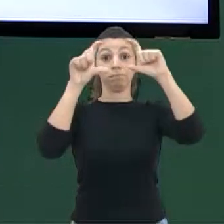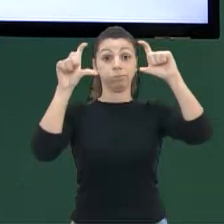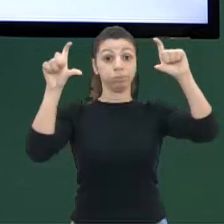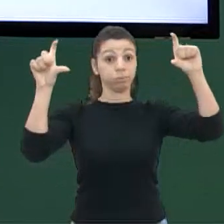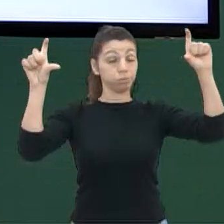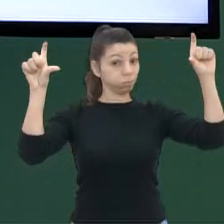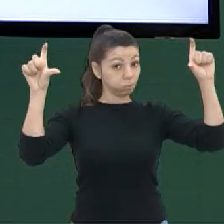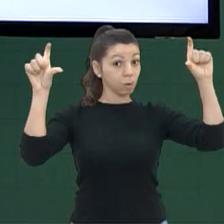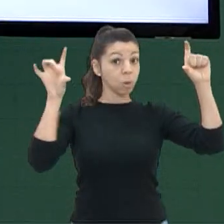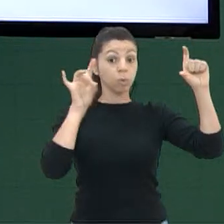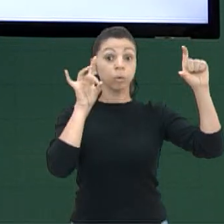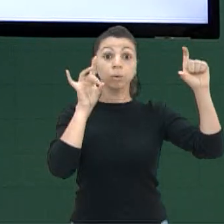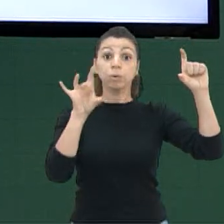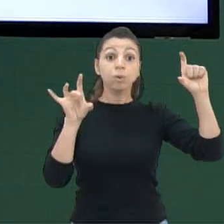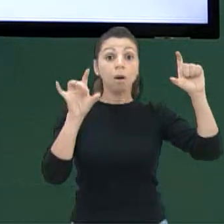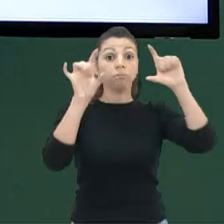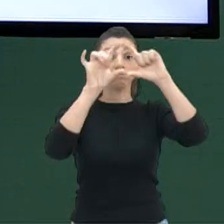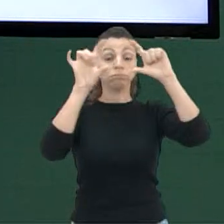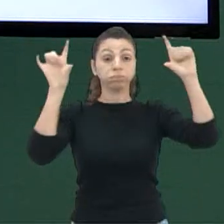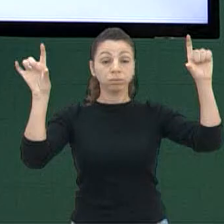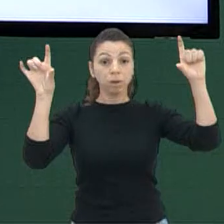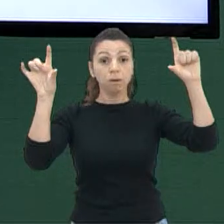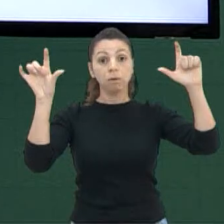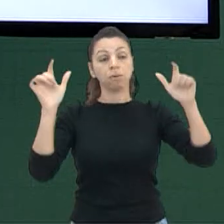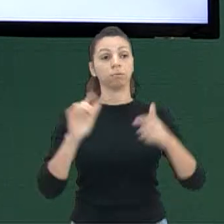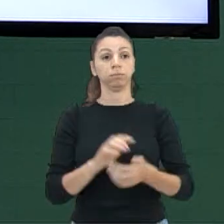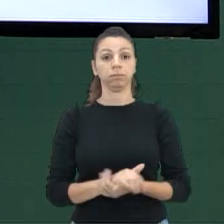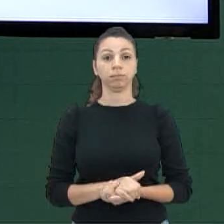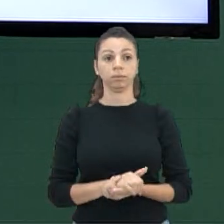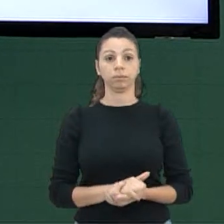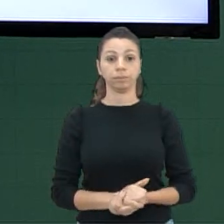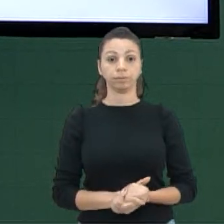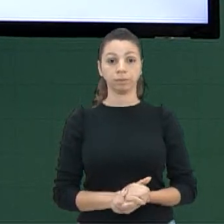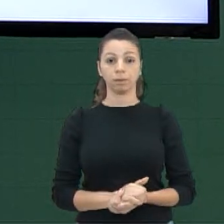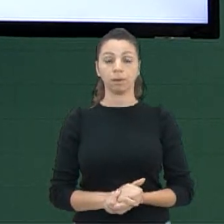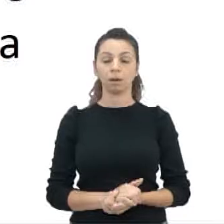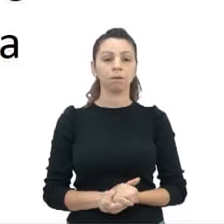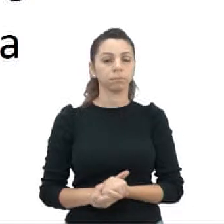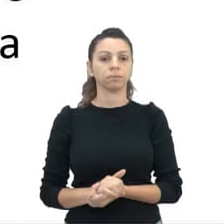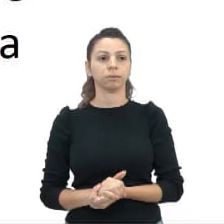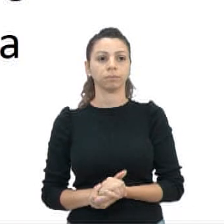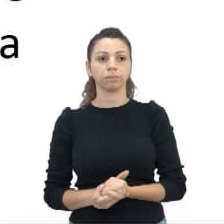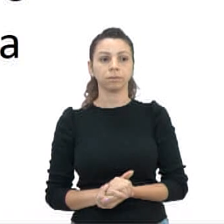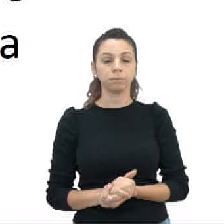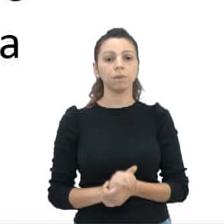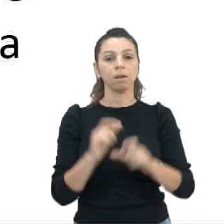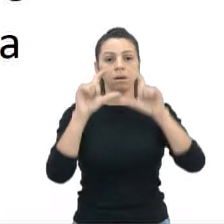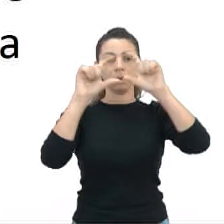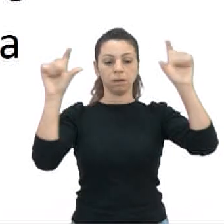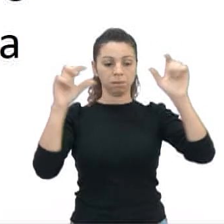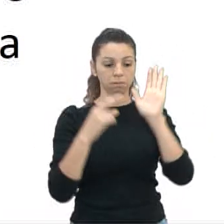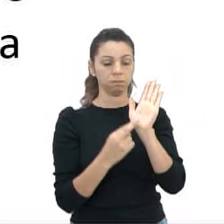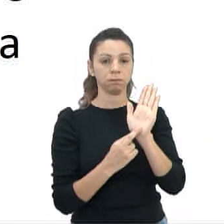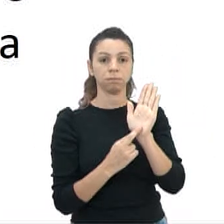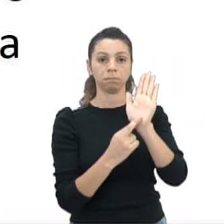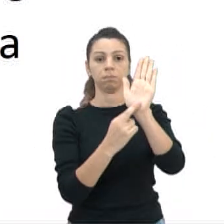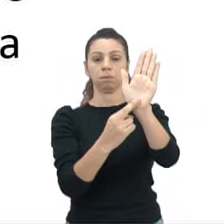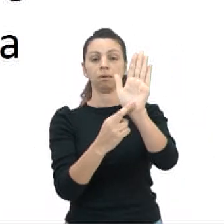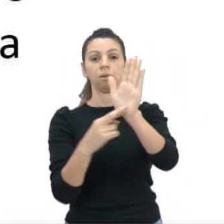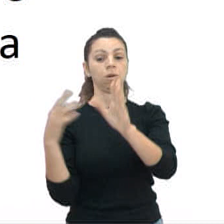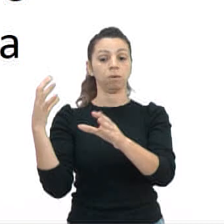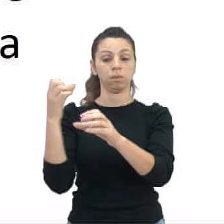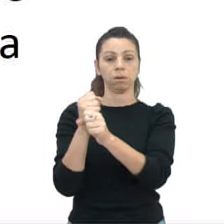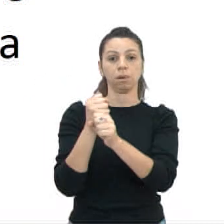a expressão algébrica conforme o problema. Então, vamos ler de novo. Qual a expressão algébrica que vai representar o total